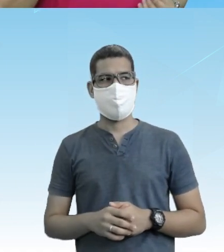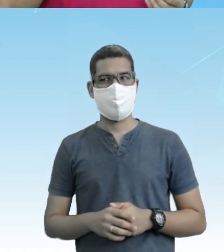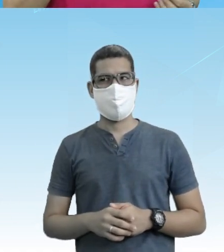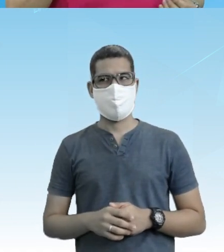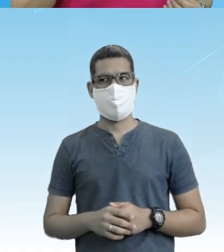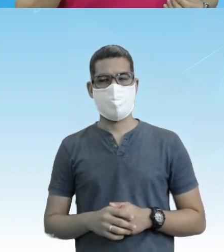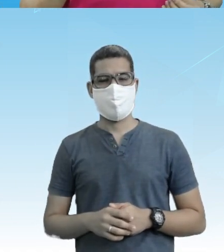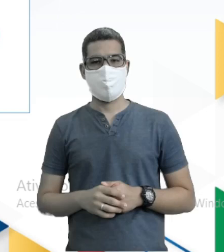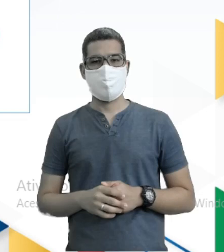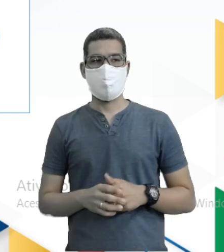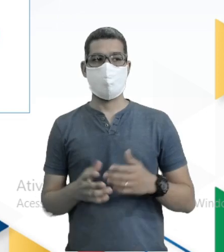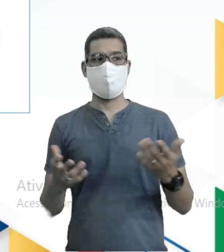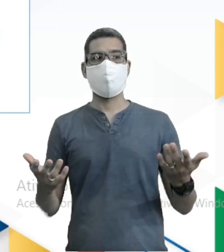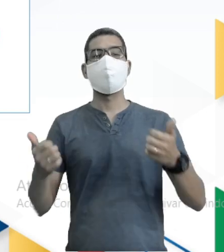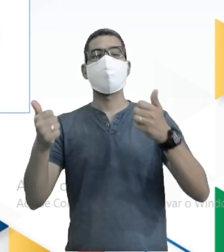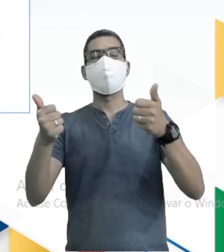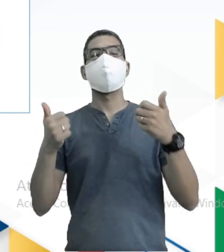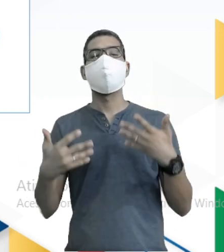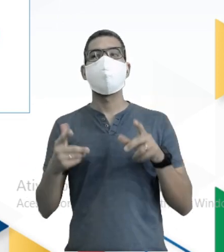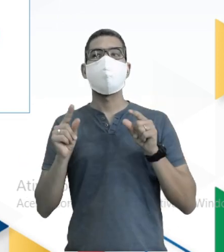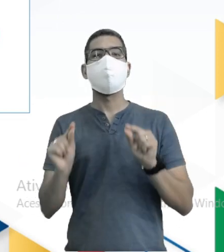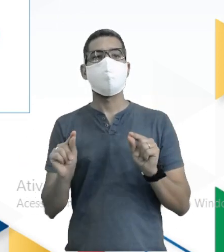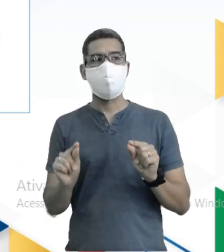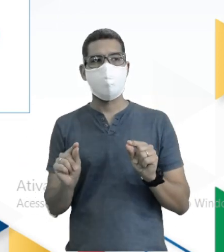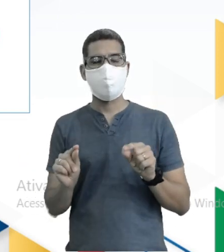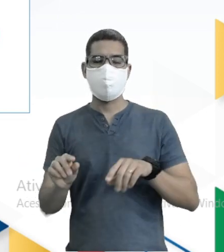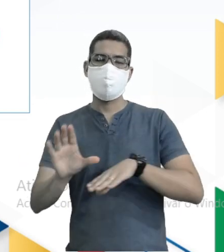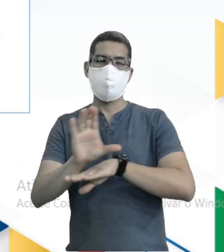vocês justamente a seguinte, olha aí, a